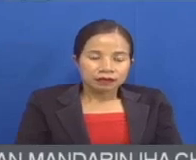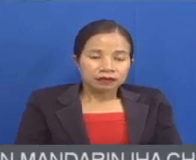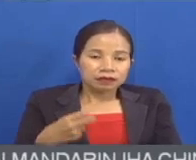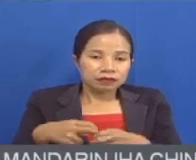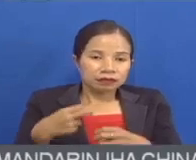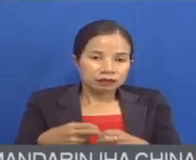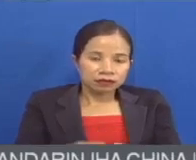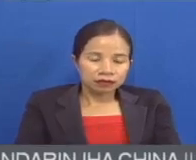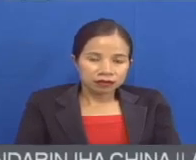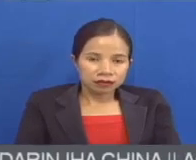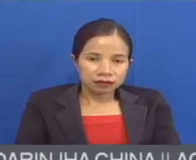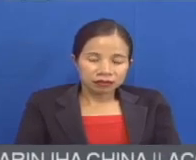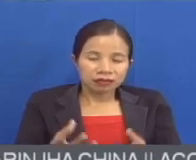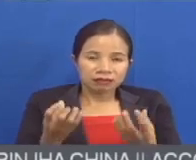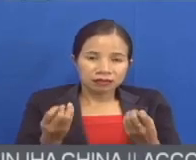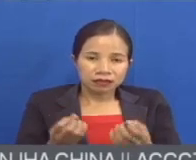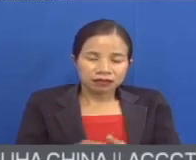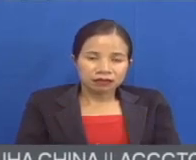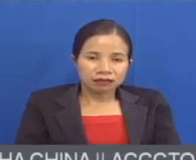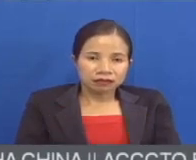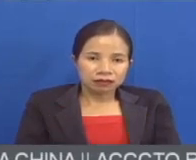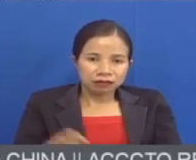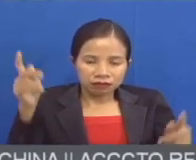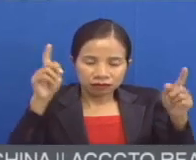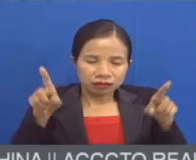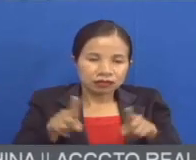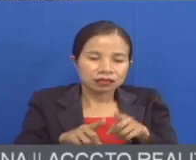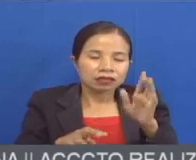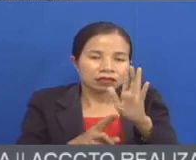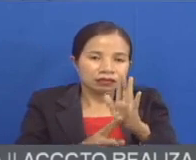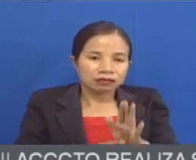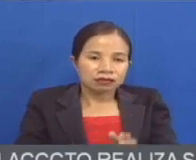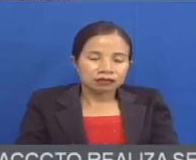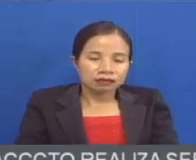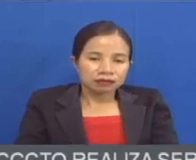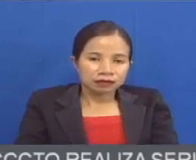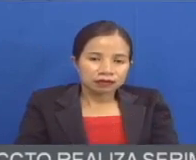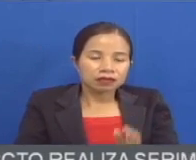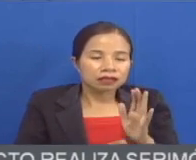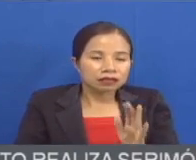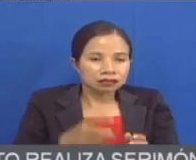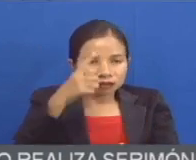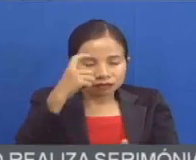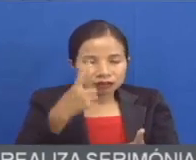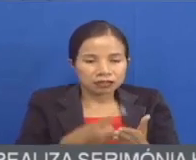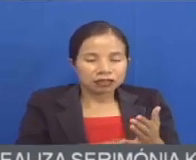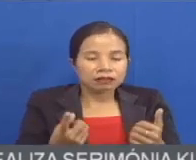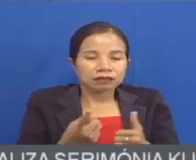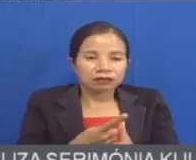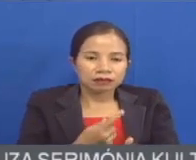Dificuldades na maioria maca que está um relatório. O relatório está mais sério, está mais primeiro